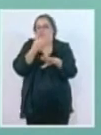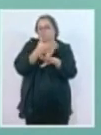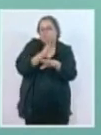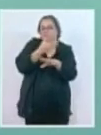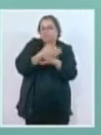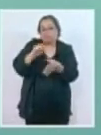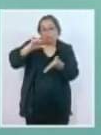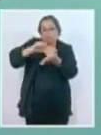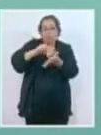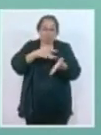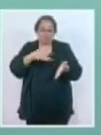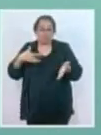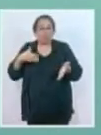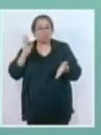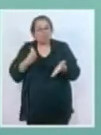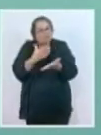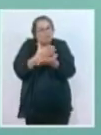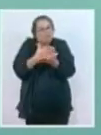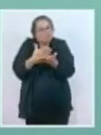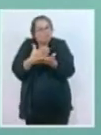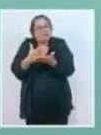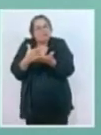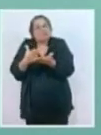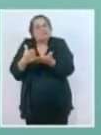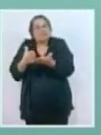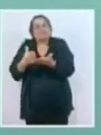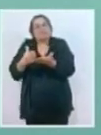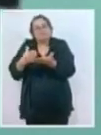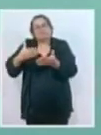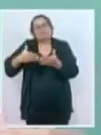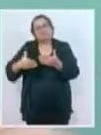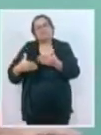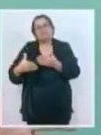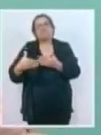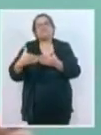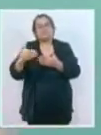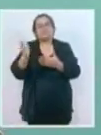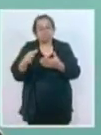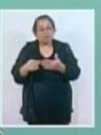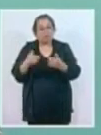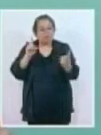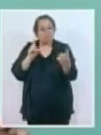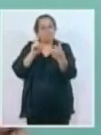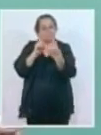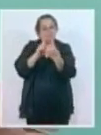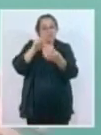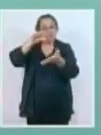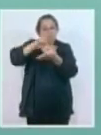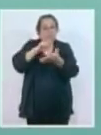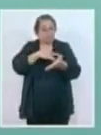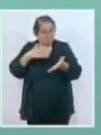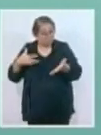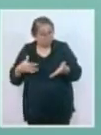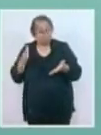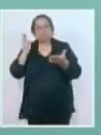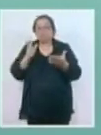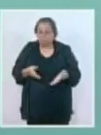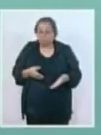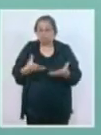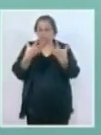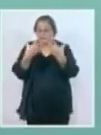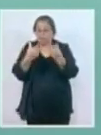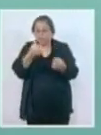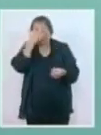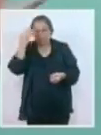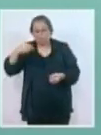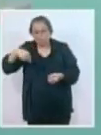unidade de saúde já estão voltando à sua normalidade, já estão havendo atendimentos na unidade, já voltaram a recepcionar o pessoal